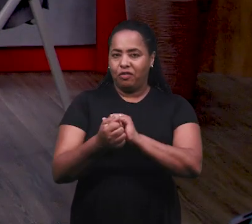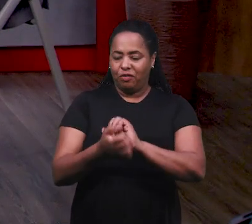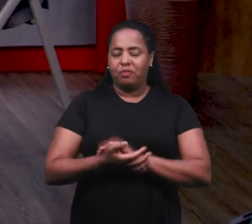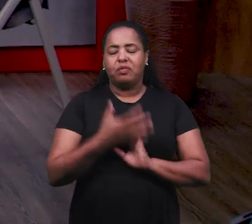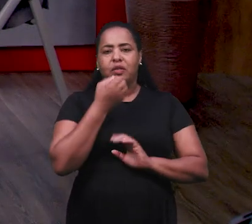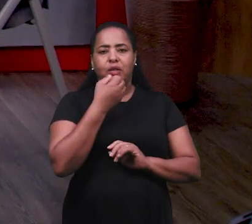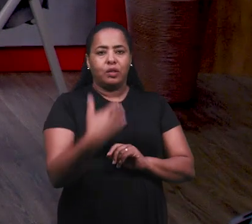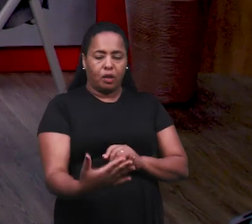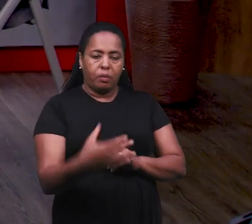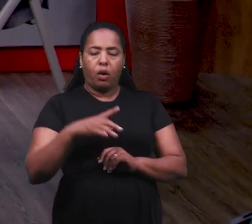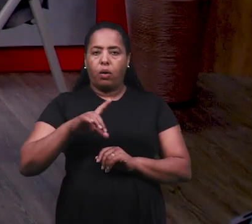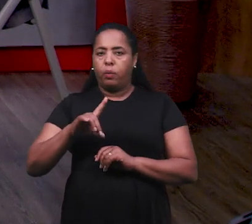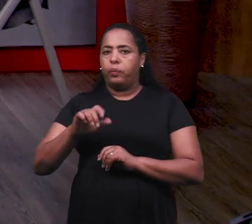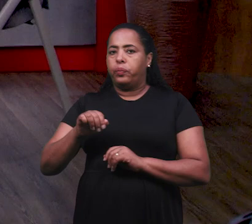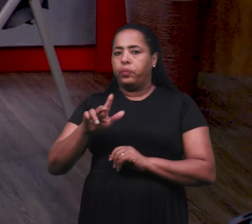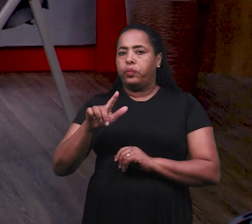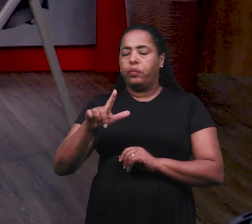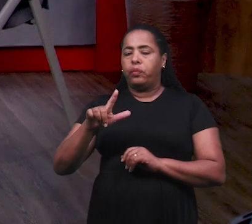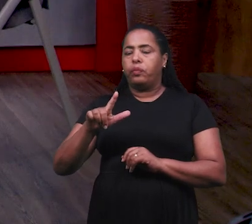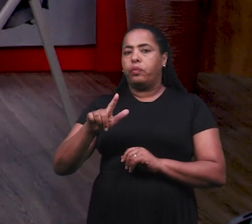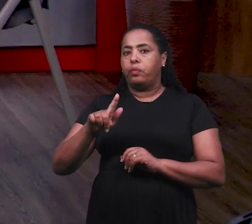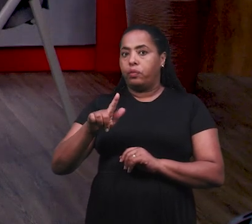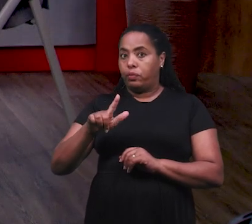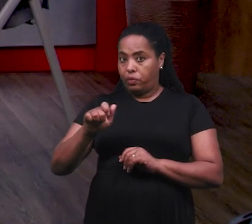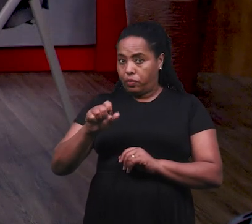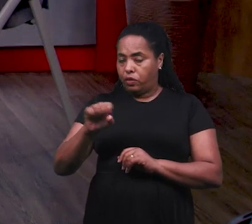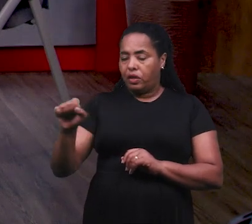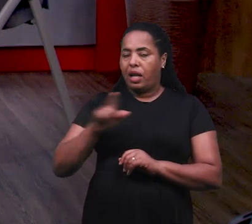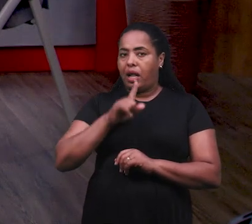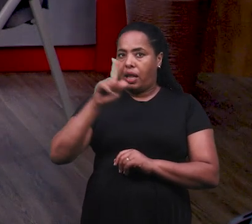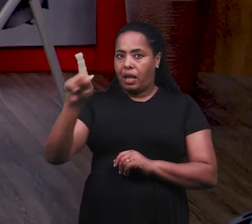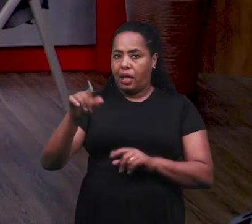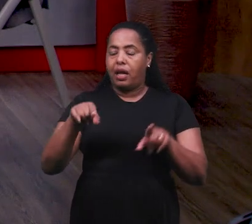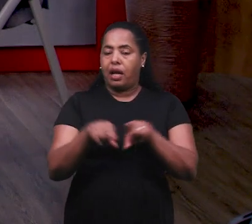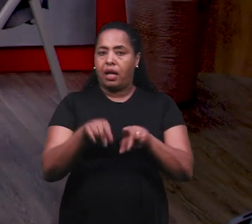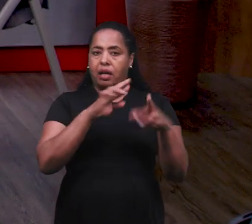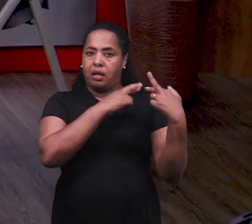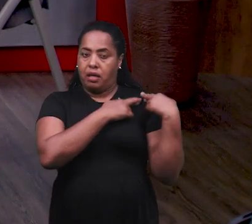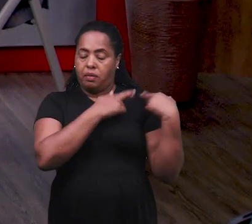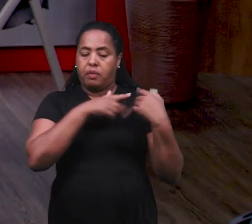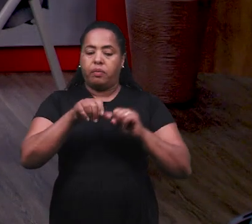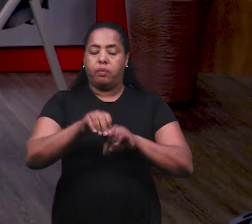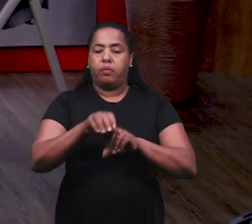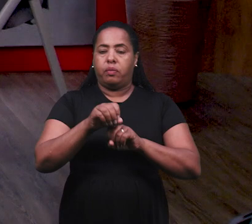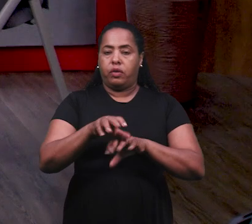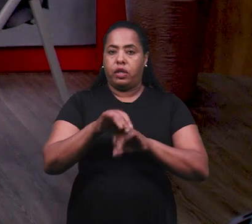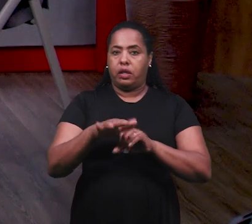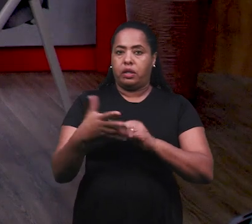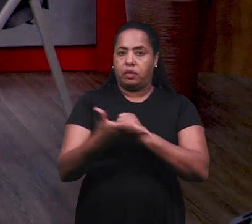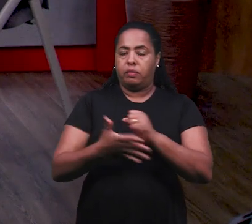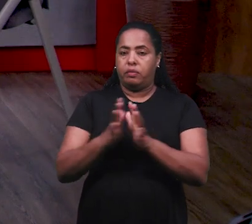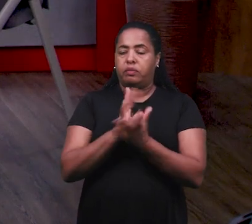Pastor Douglas, além de exercer também a capelania ali na escola Eduardo Dodge, ele também é formado em administração